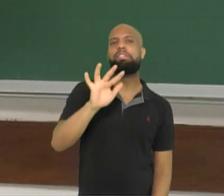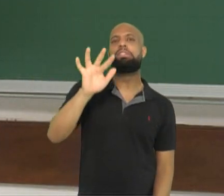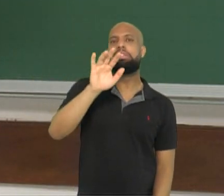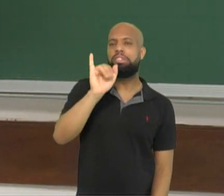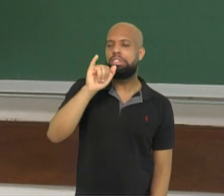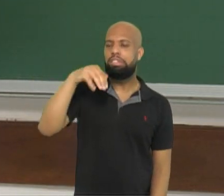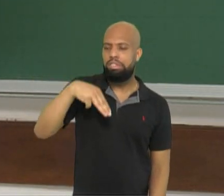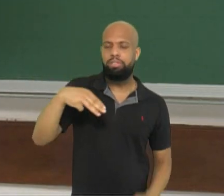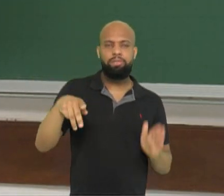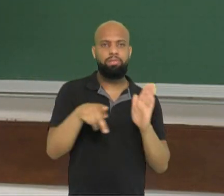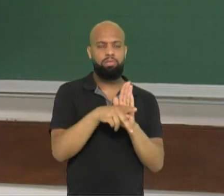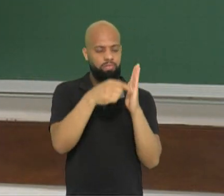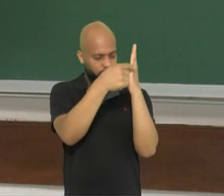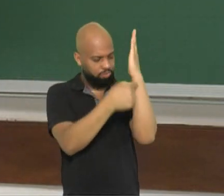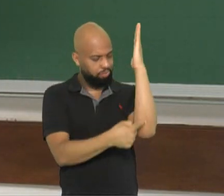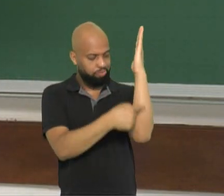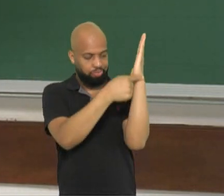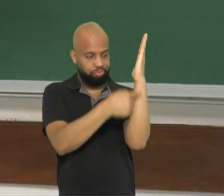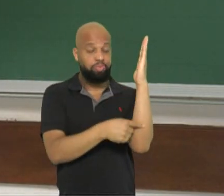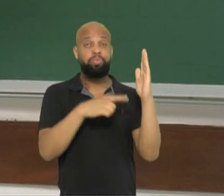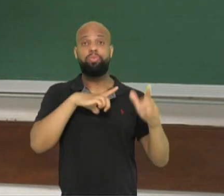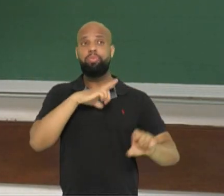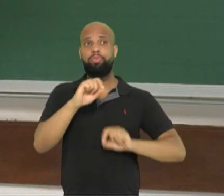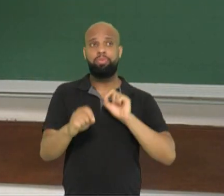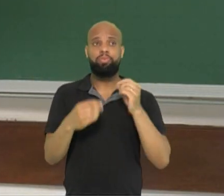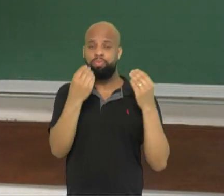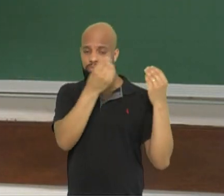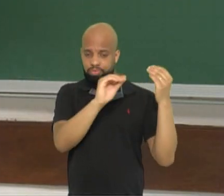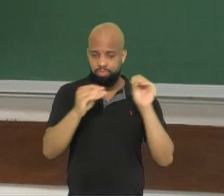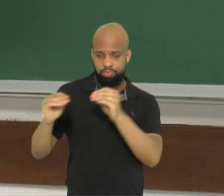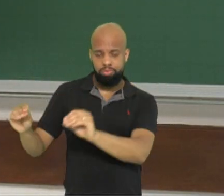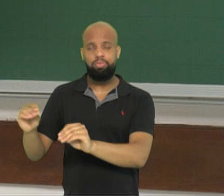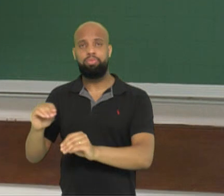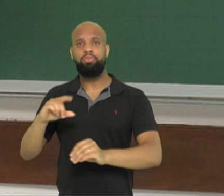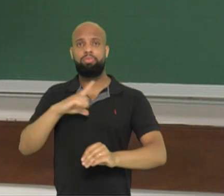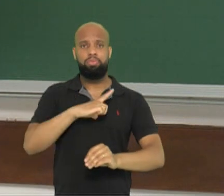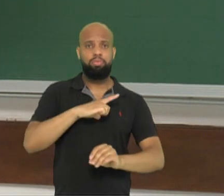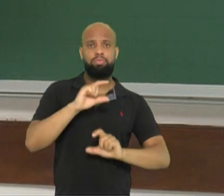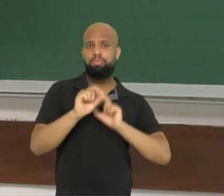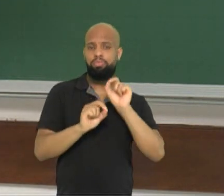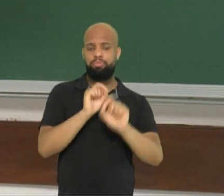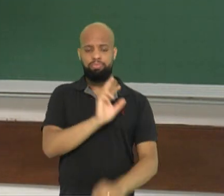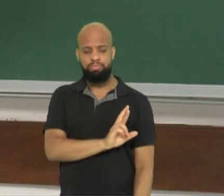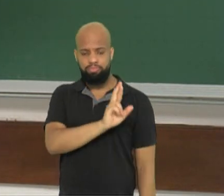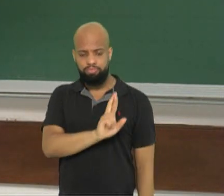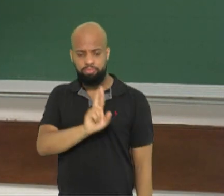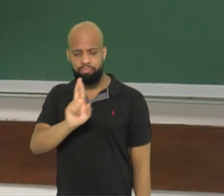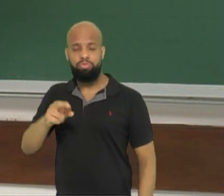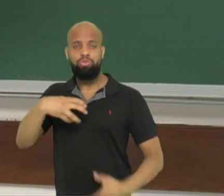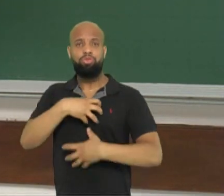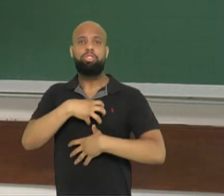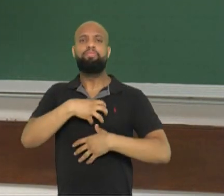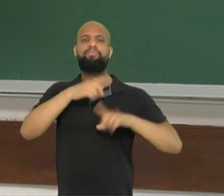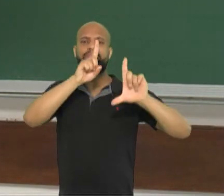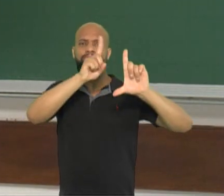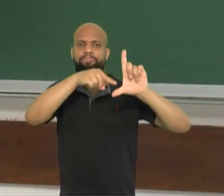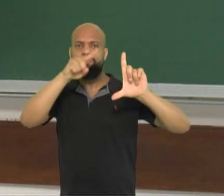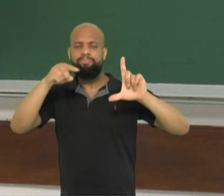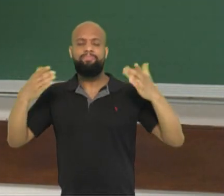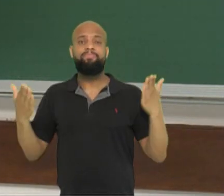y. Observe que aqui a professora colocou, né, o valor aqui para representar graficamente,